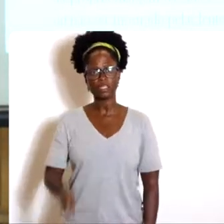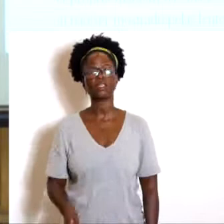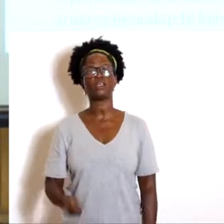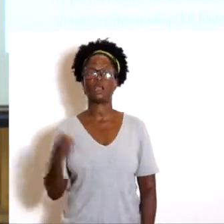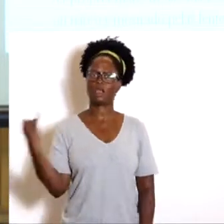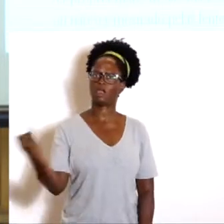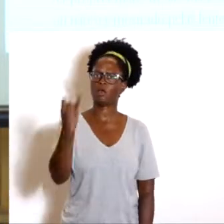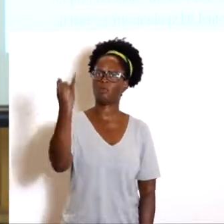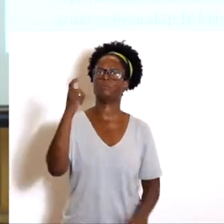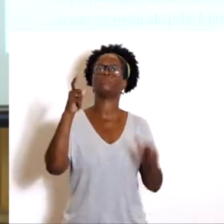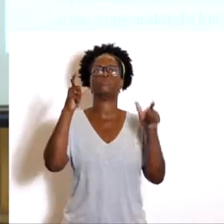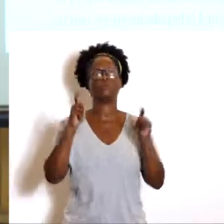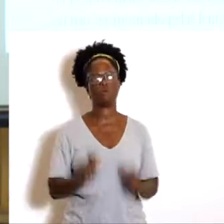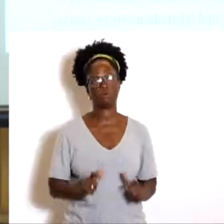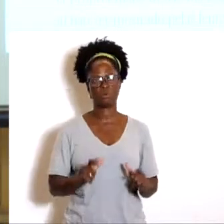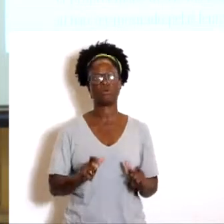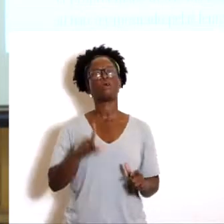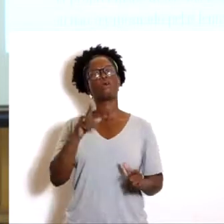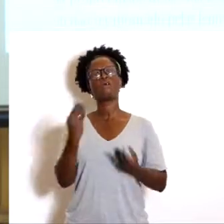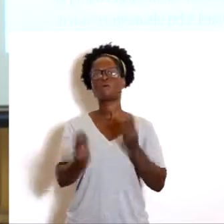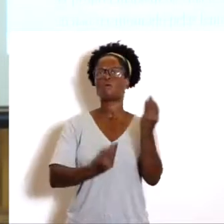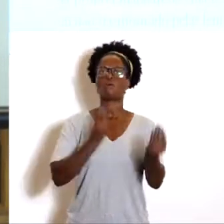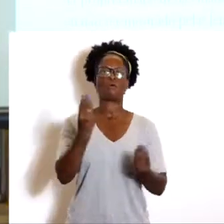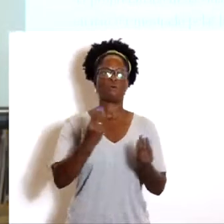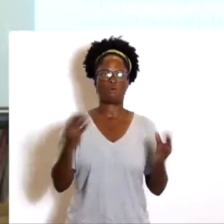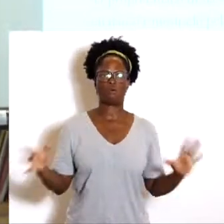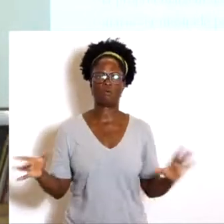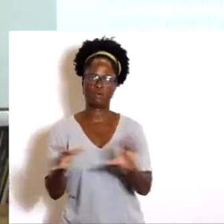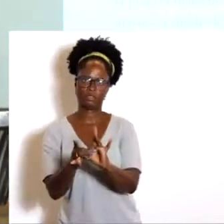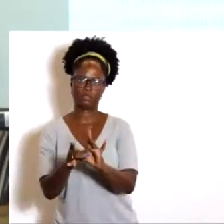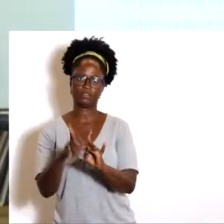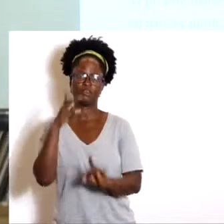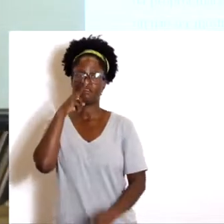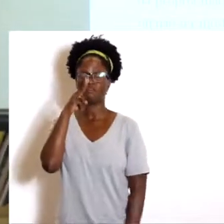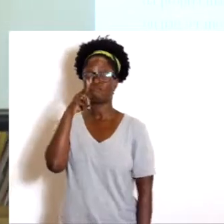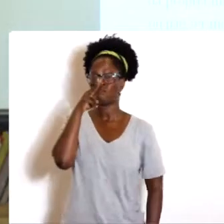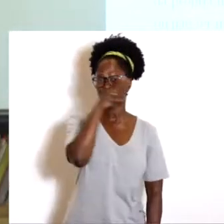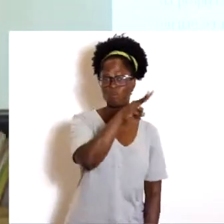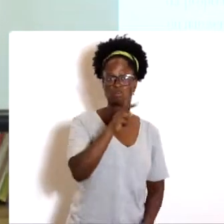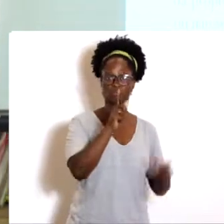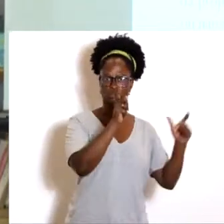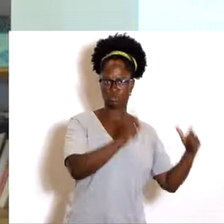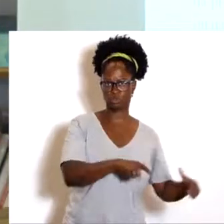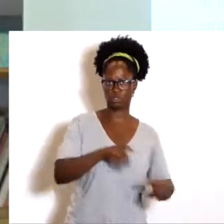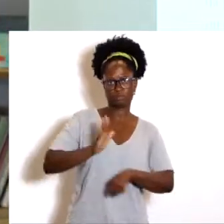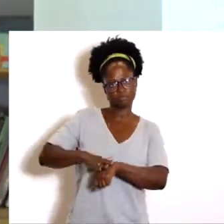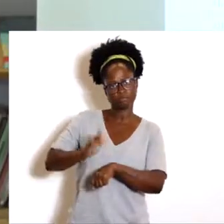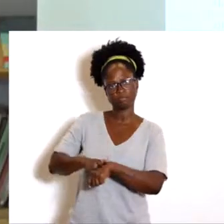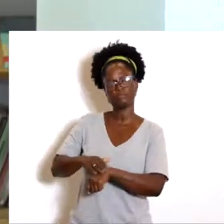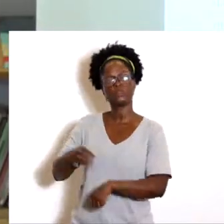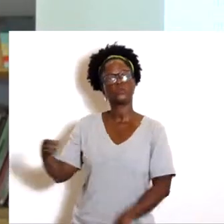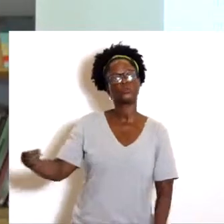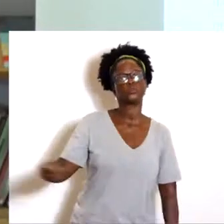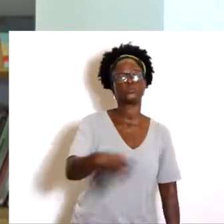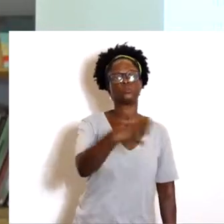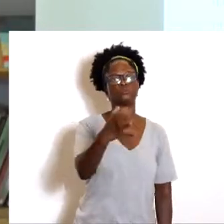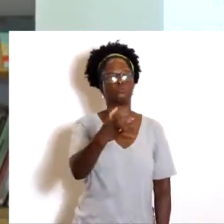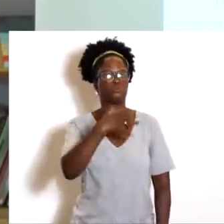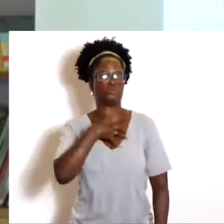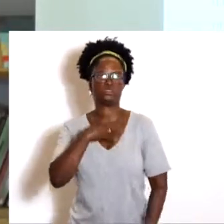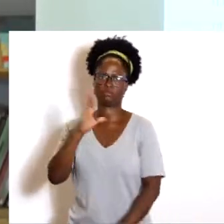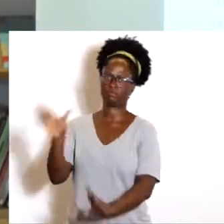do território e como essa ligação dissera o território produz um novo estilo de